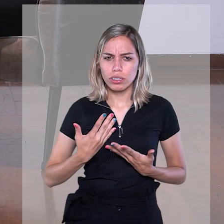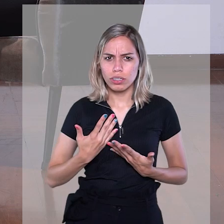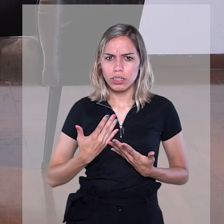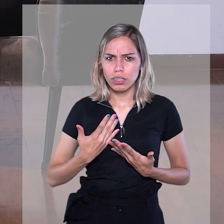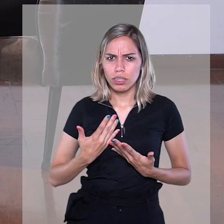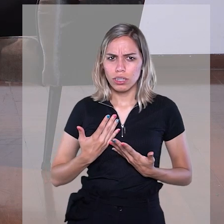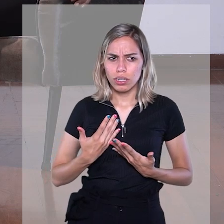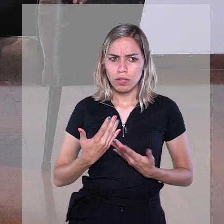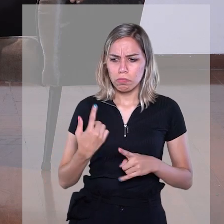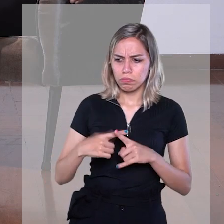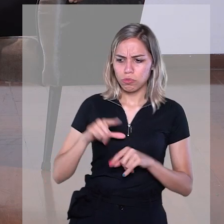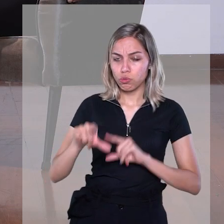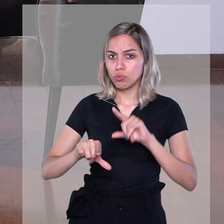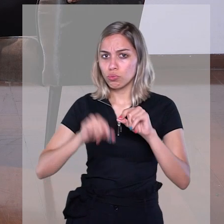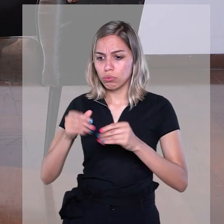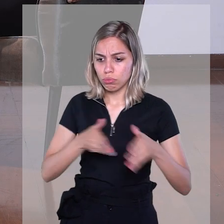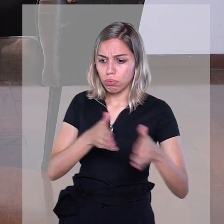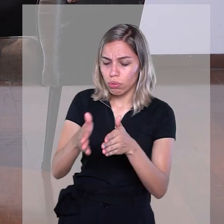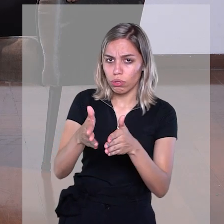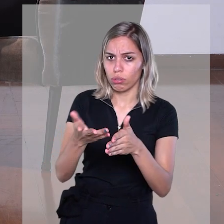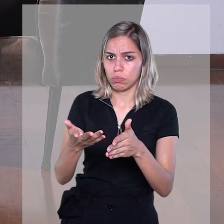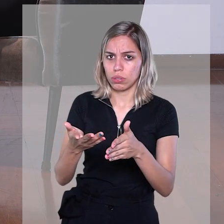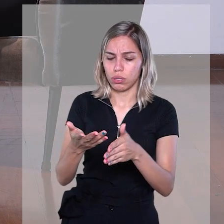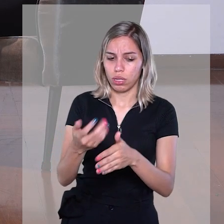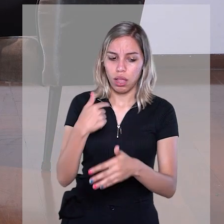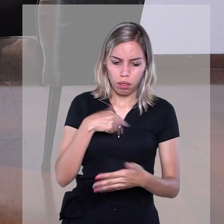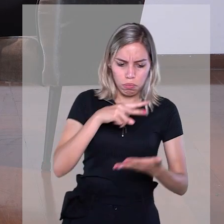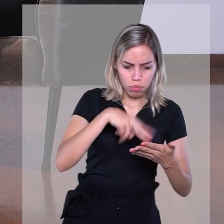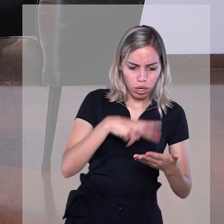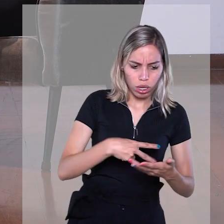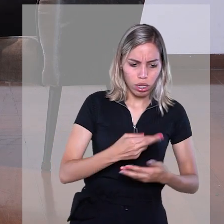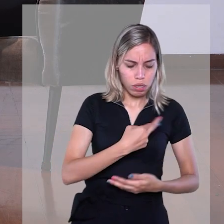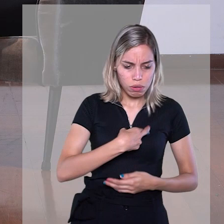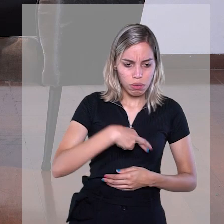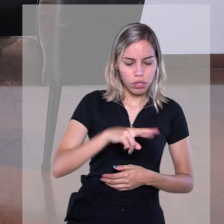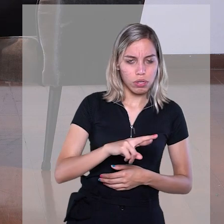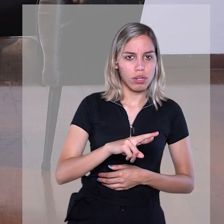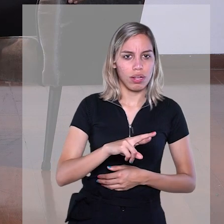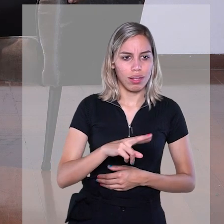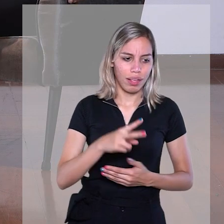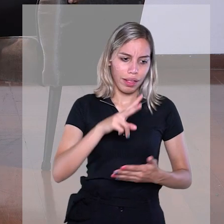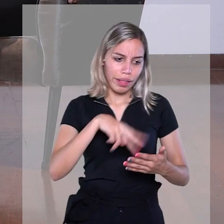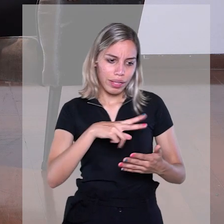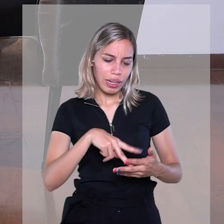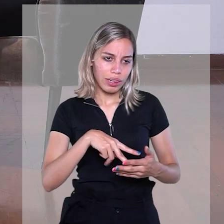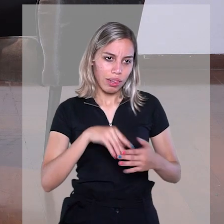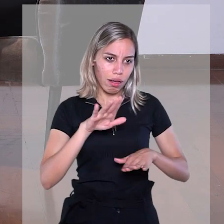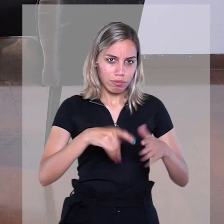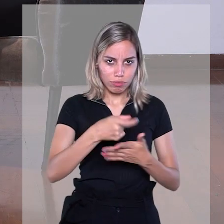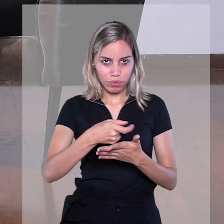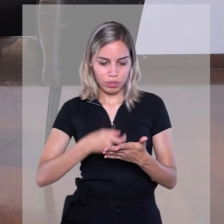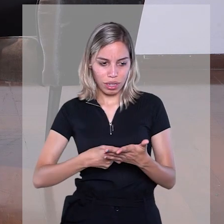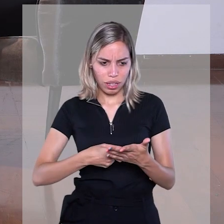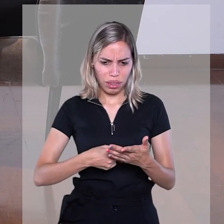Eu era um grande leitor de prosa, de romances, mas nunca li nada